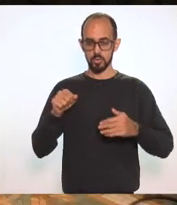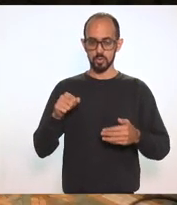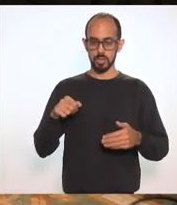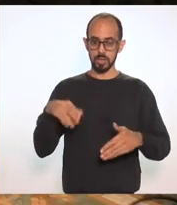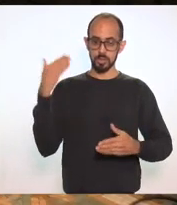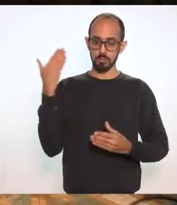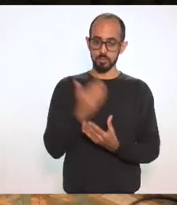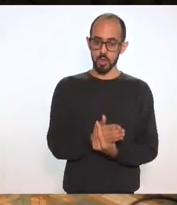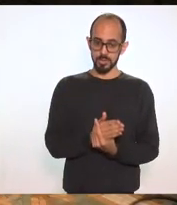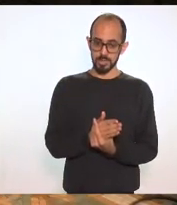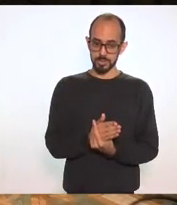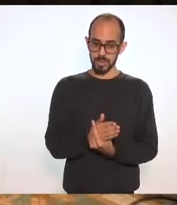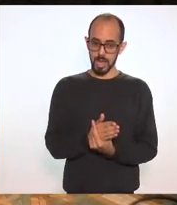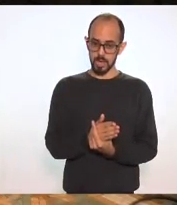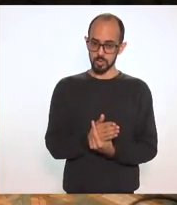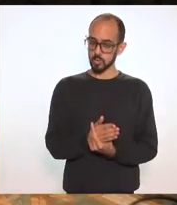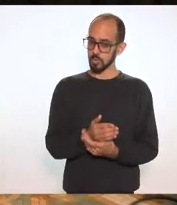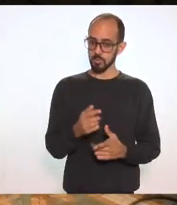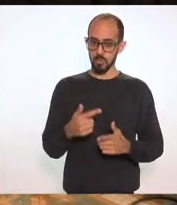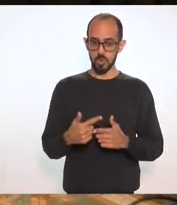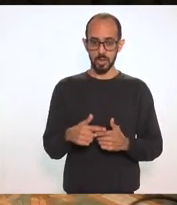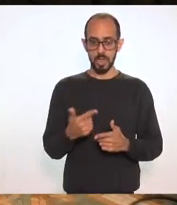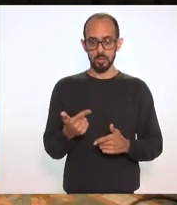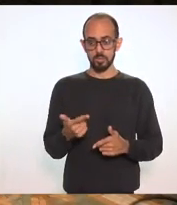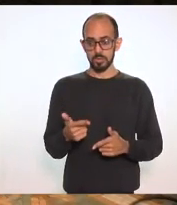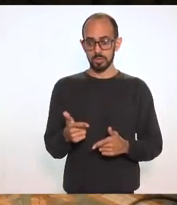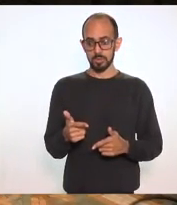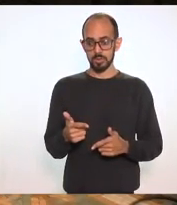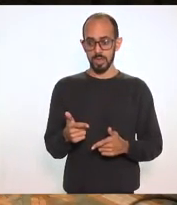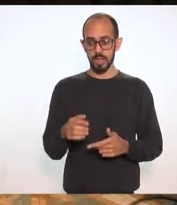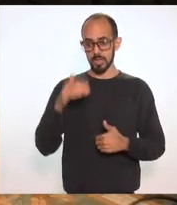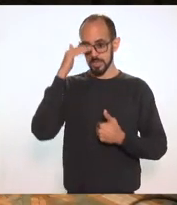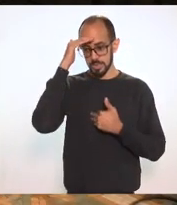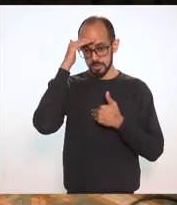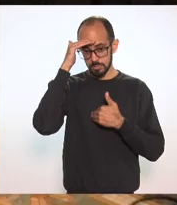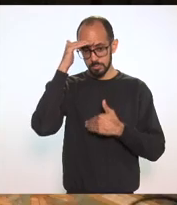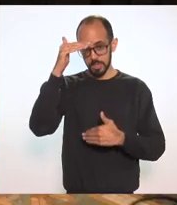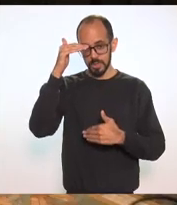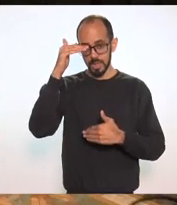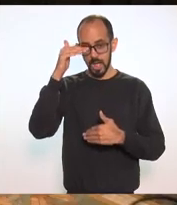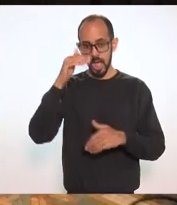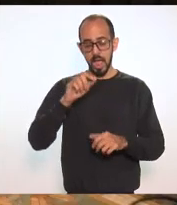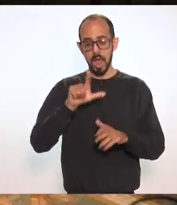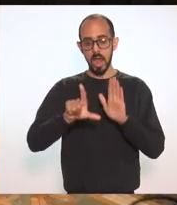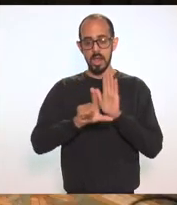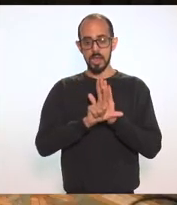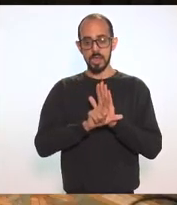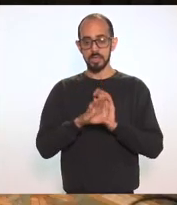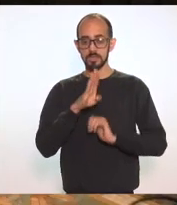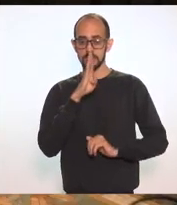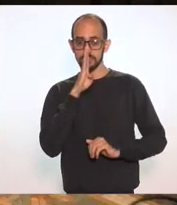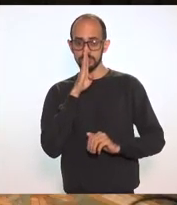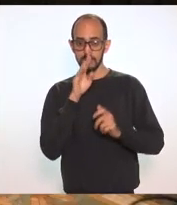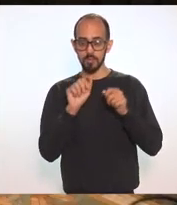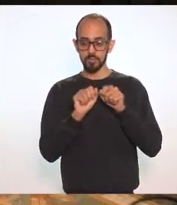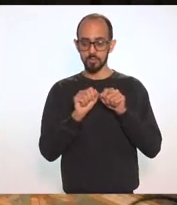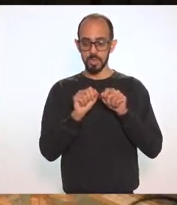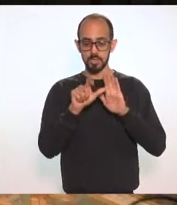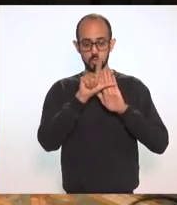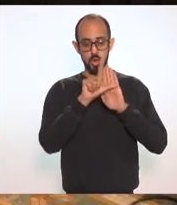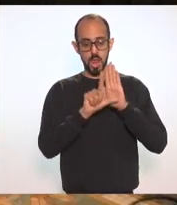processado judicialmente por não atender à lei do silêncio. Foi feito um laudo no terreiro e foi comprovado